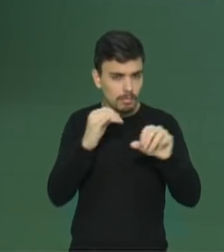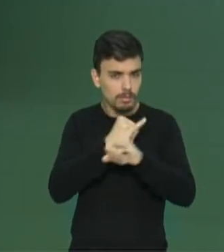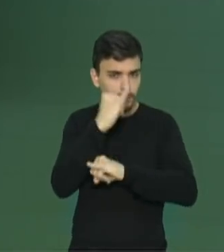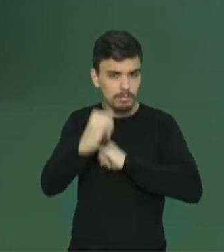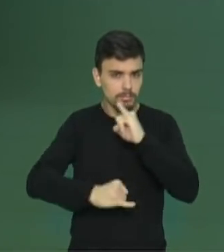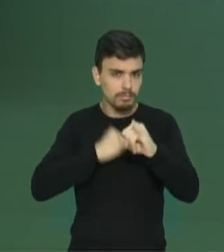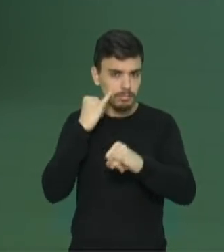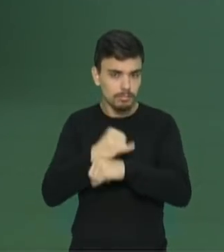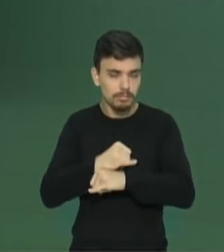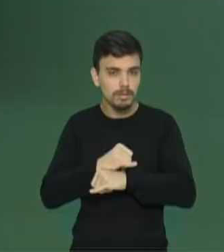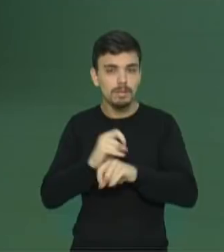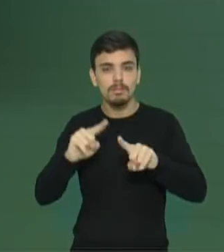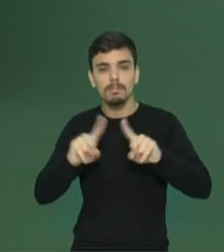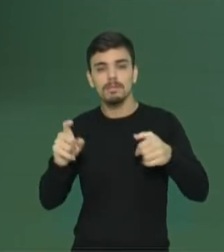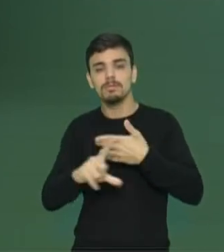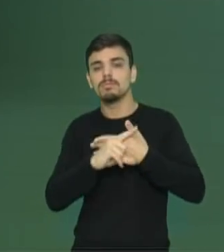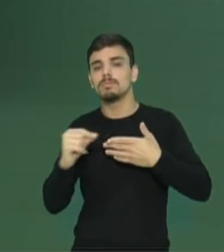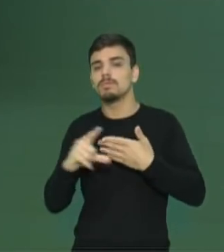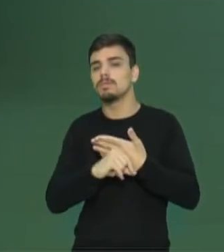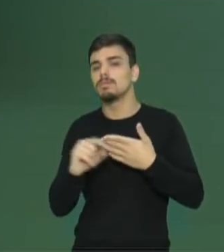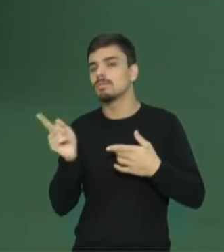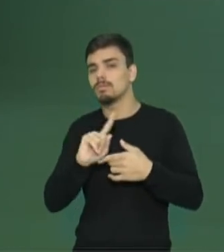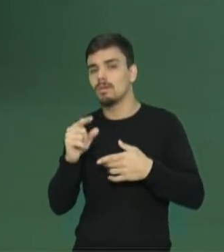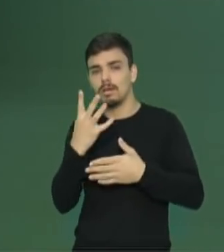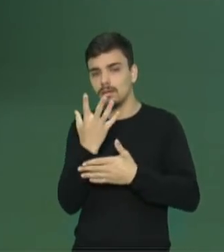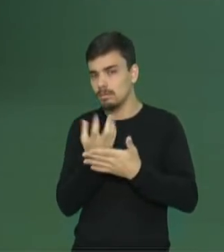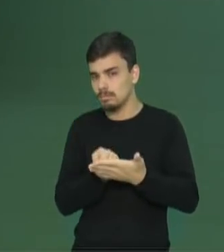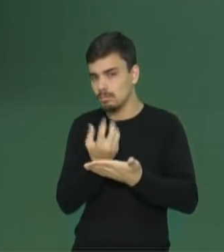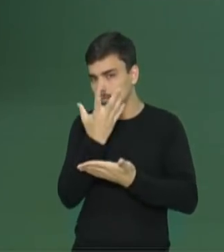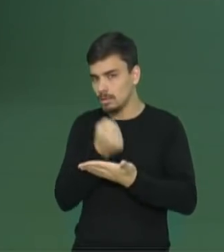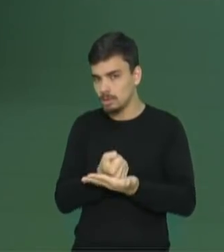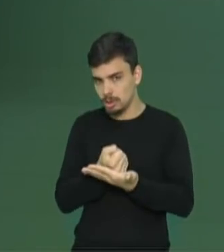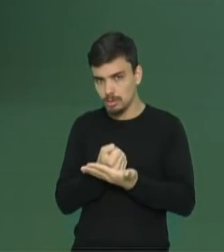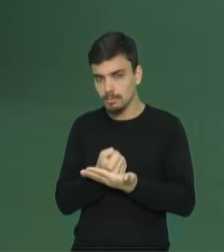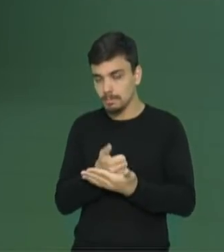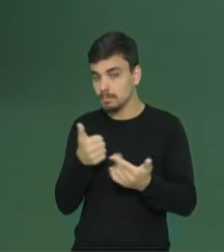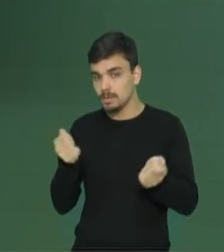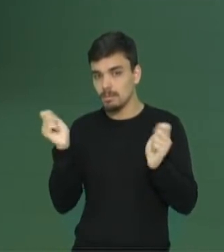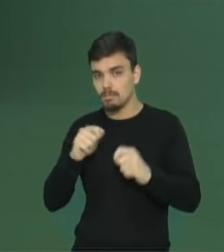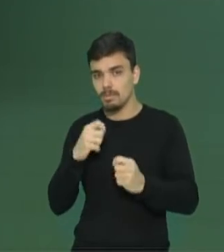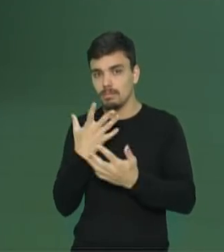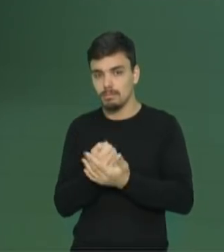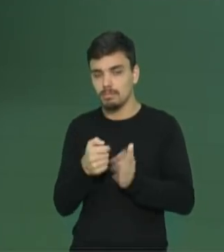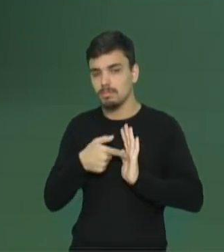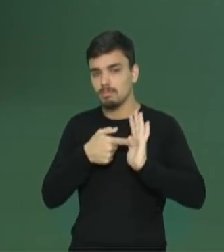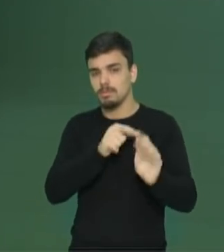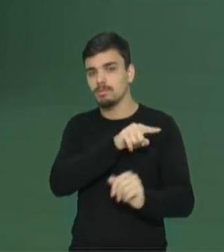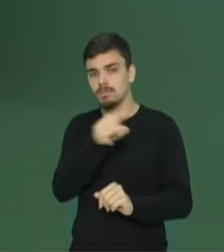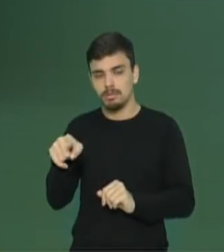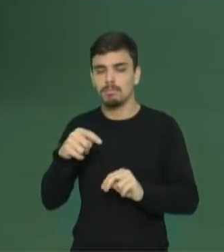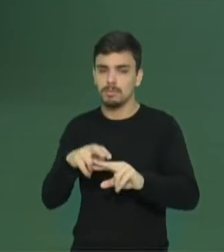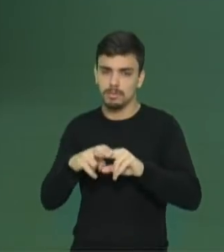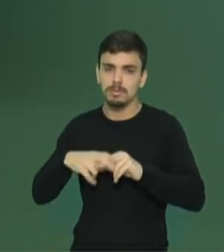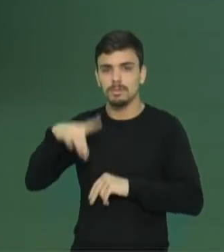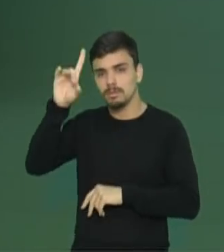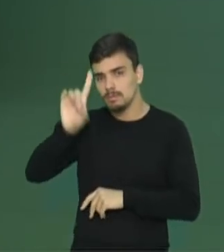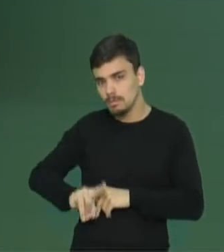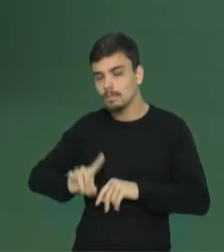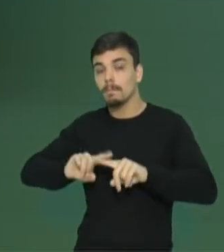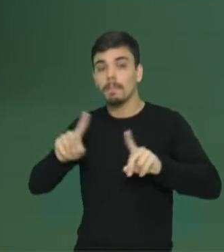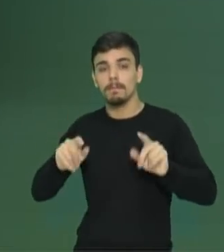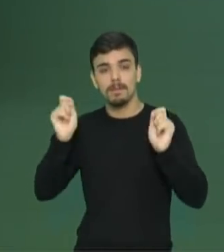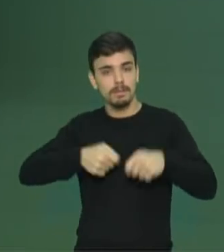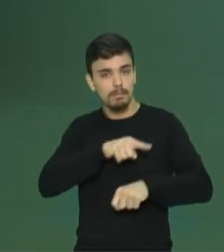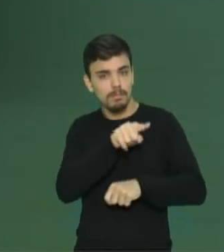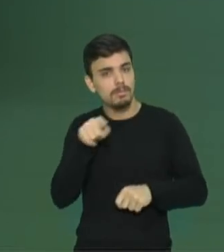autor do vídeo não disponibiliza ele para download, ou seja, eu não pude pegar esse vídeo para trazer por uma questão de direitos autorais, mas ele está